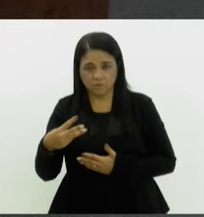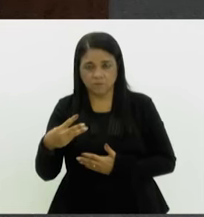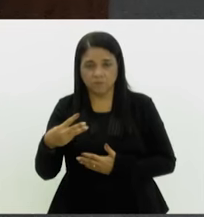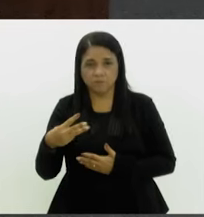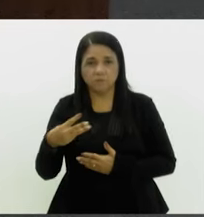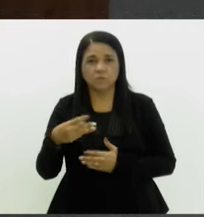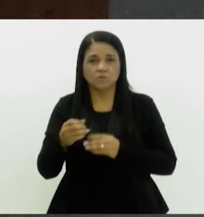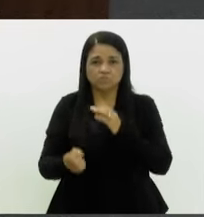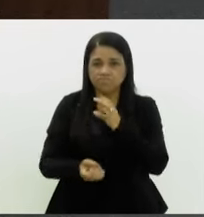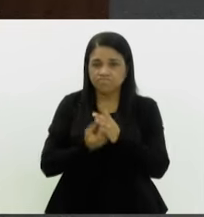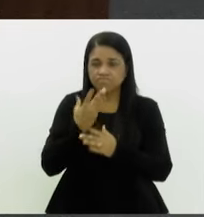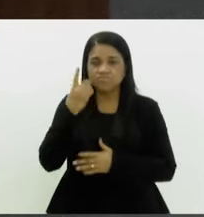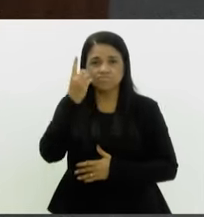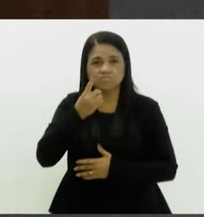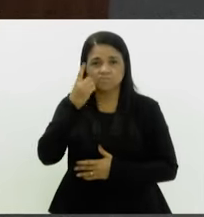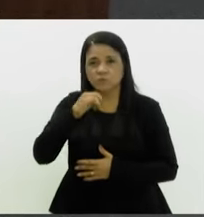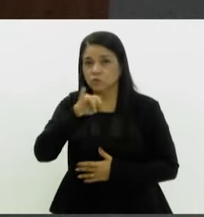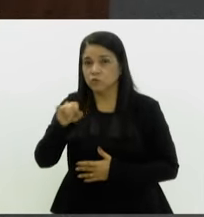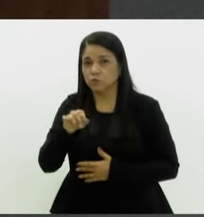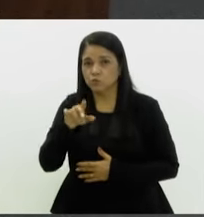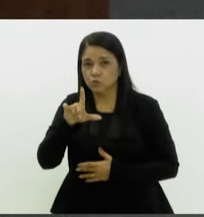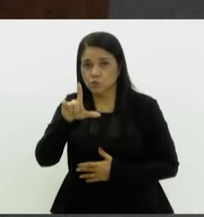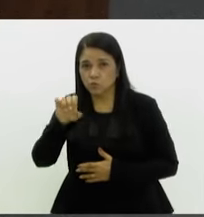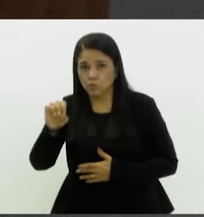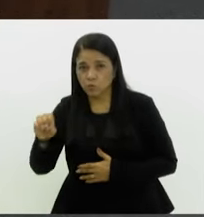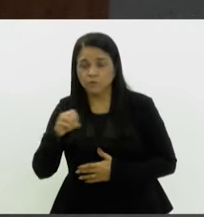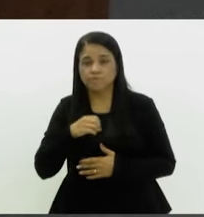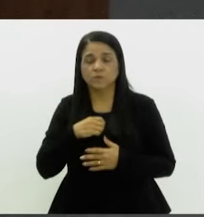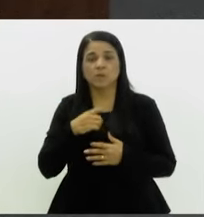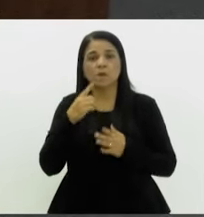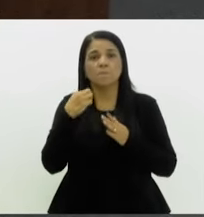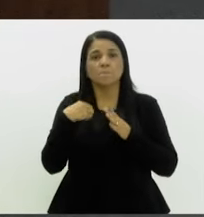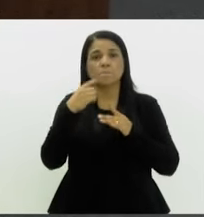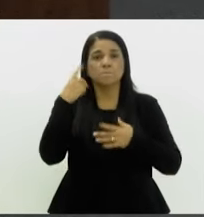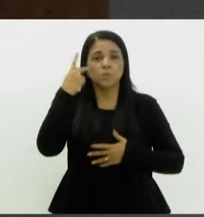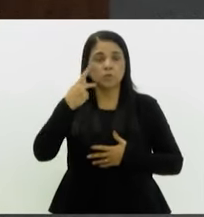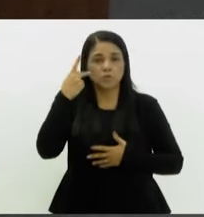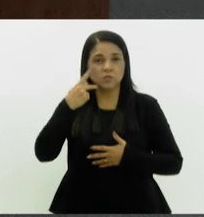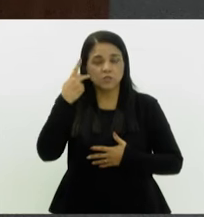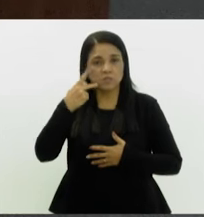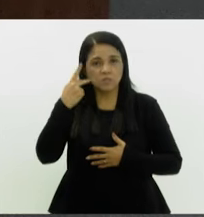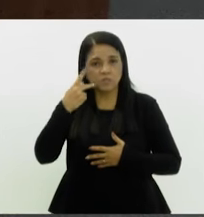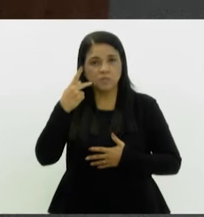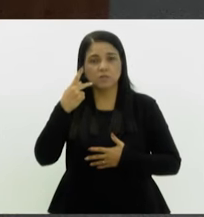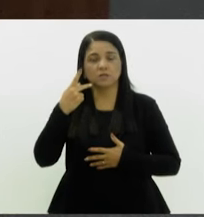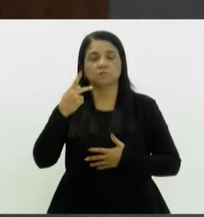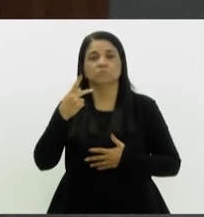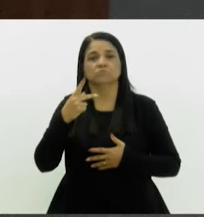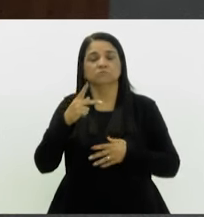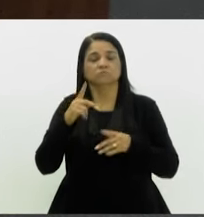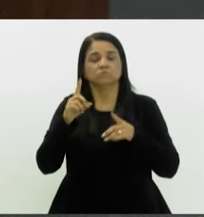de autoria do deputado Júlio Rocha, que estabelece a política estadual de proteção dos direitos da pessoa com transtorno de desenvolvimento da linguagem.